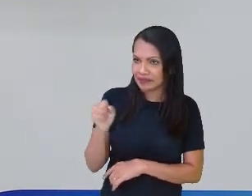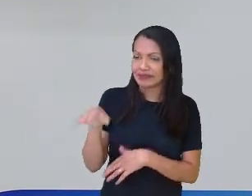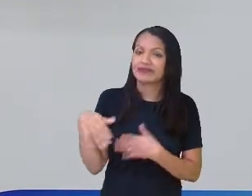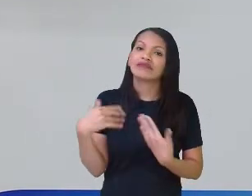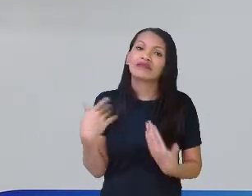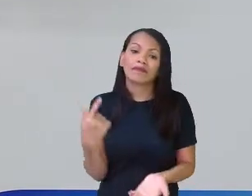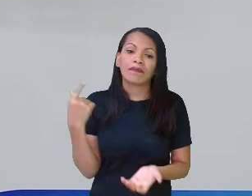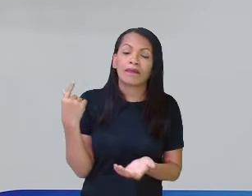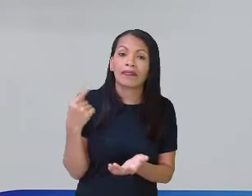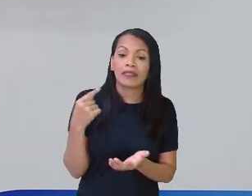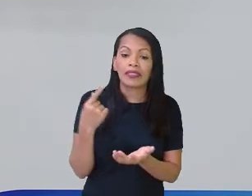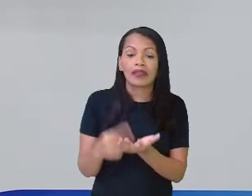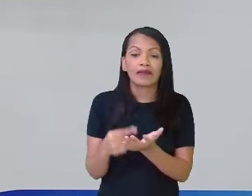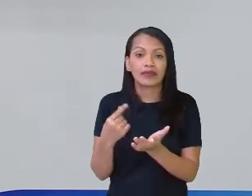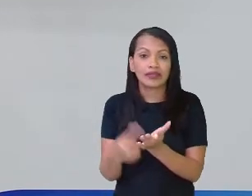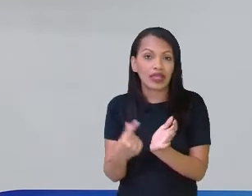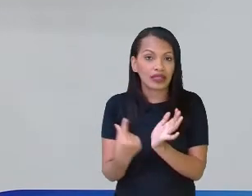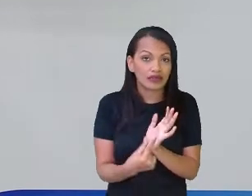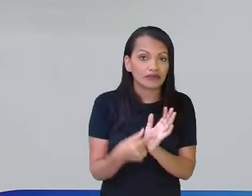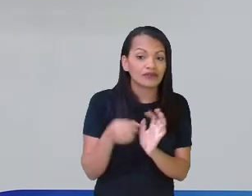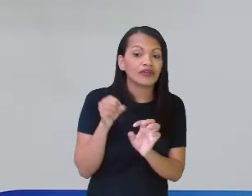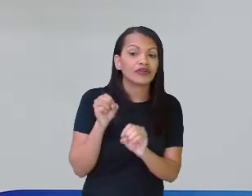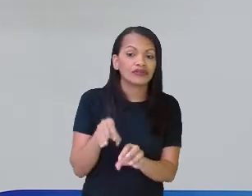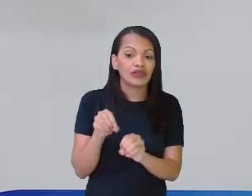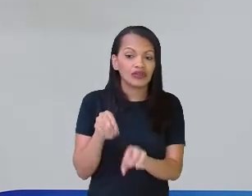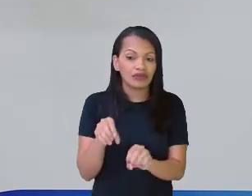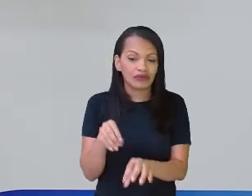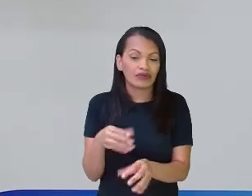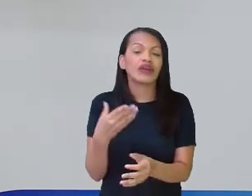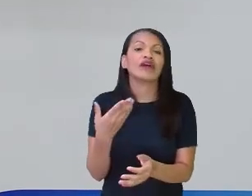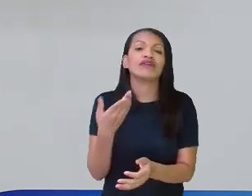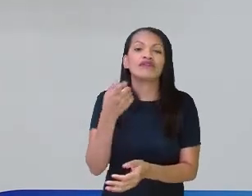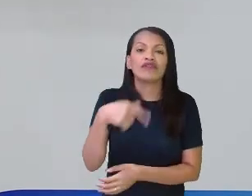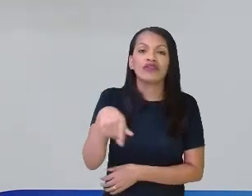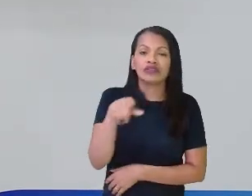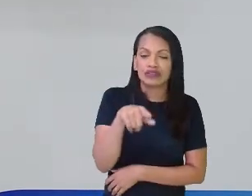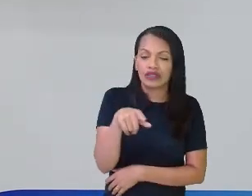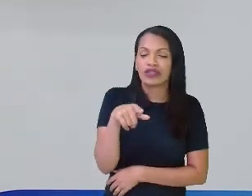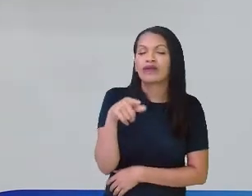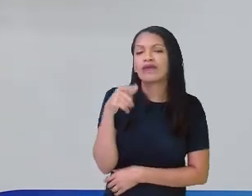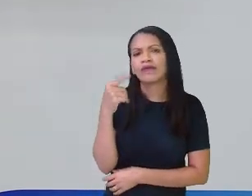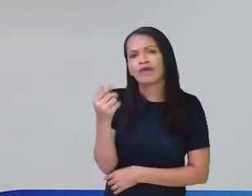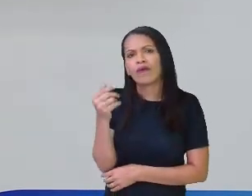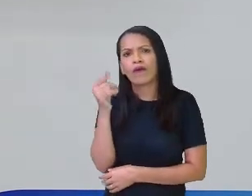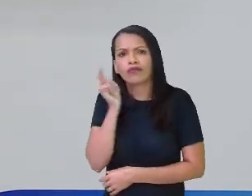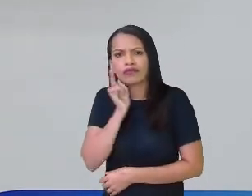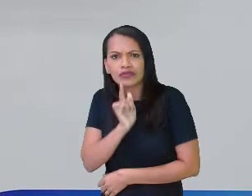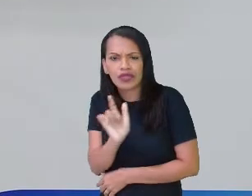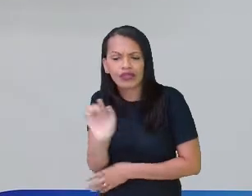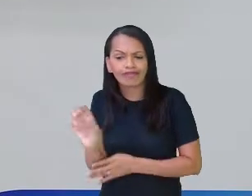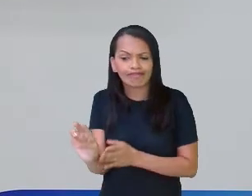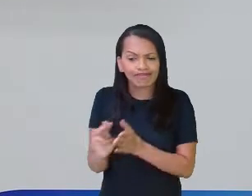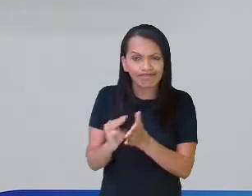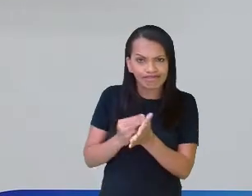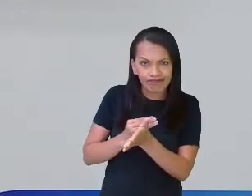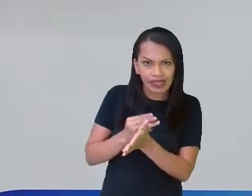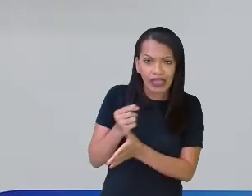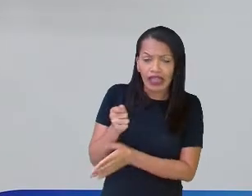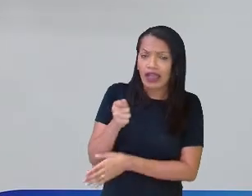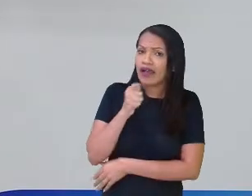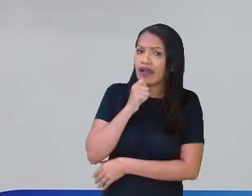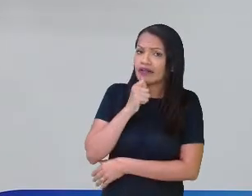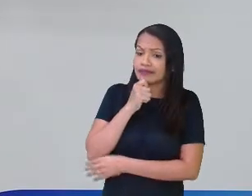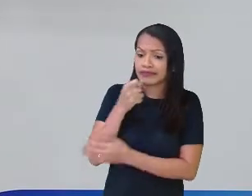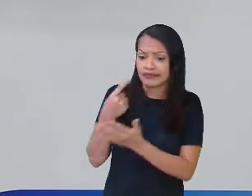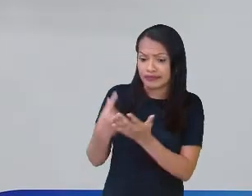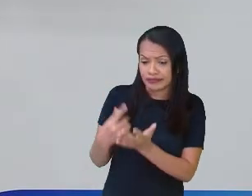do aplicativo do Educa Recife que você consegue mandar as mensagens para mim. Quem ainda não baixou, acessa o QR